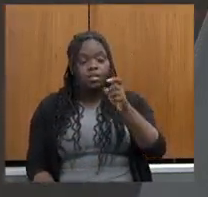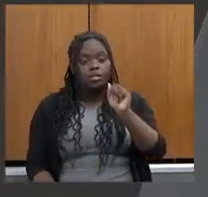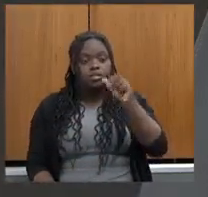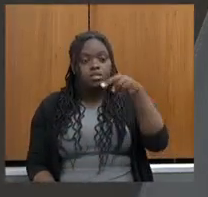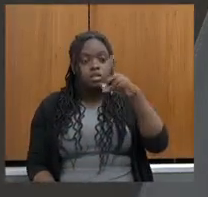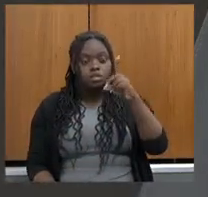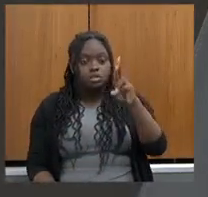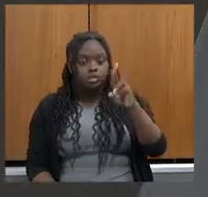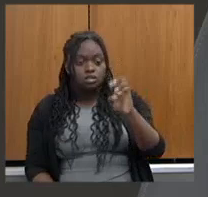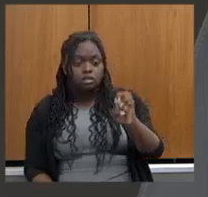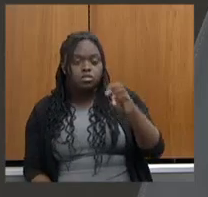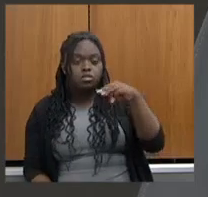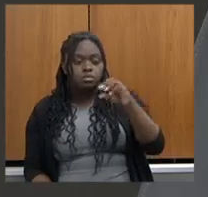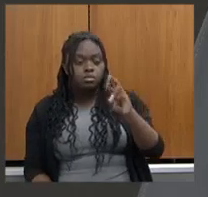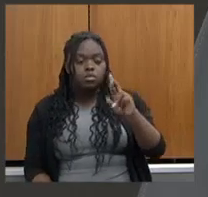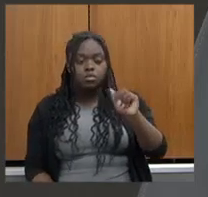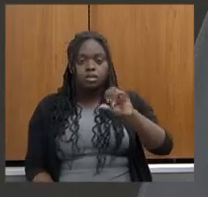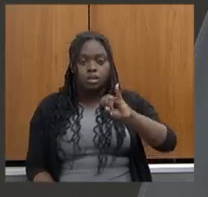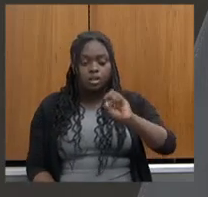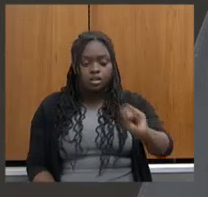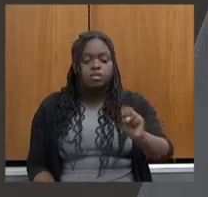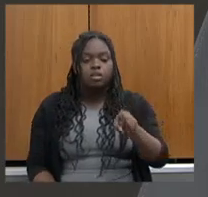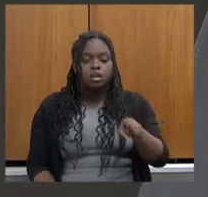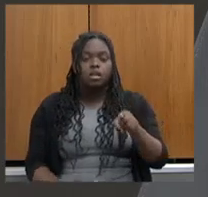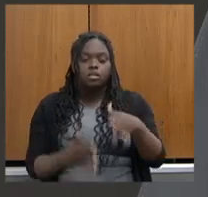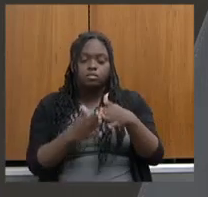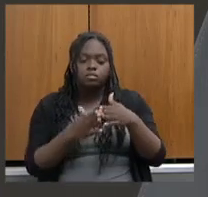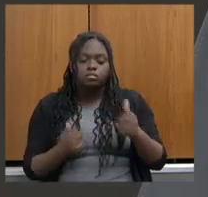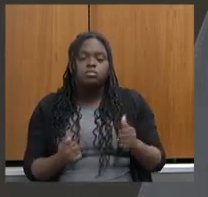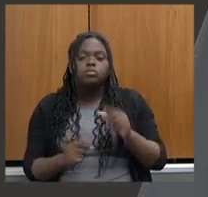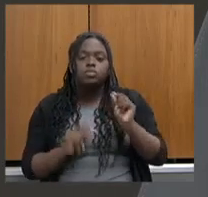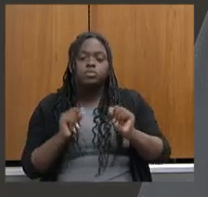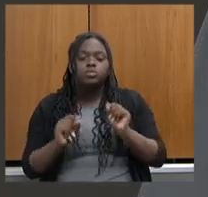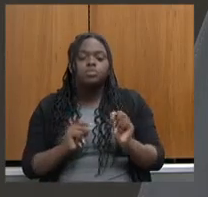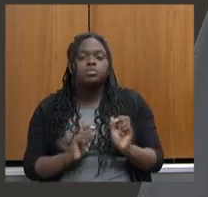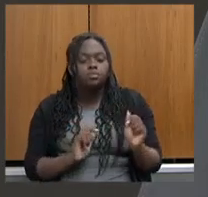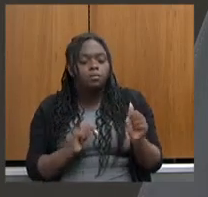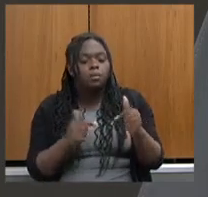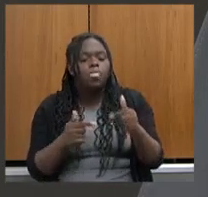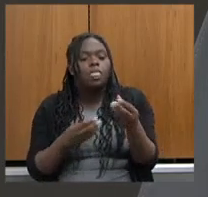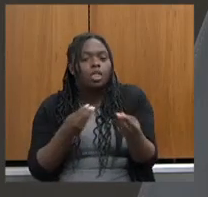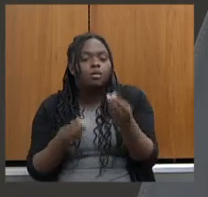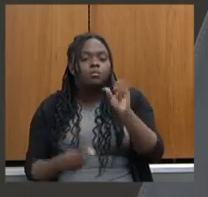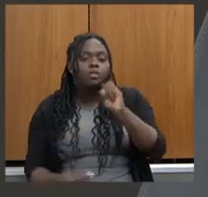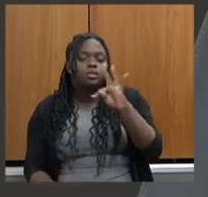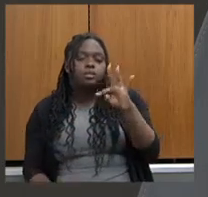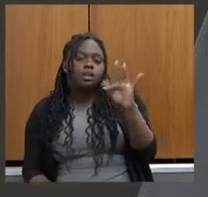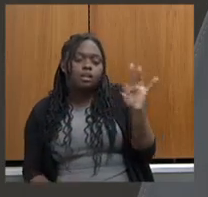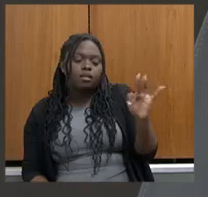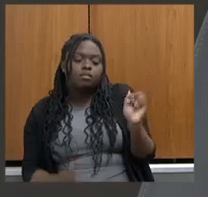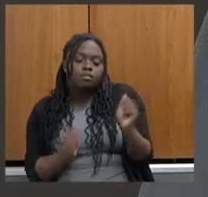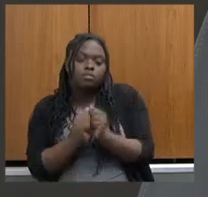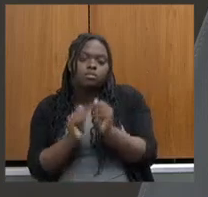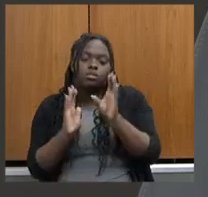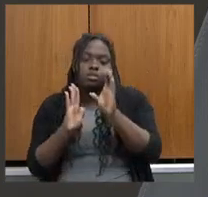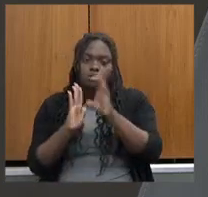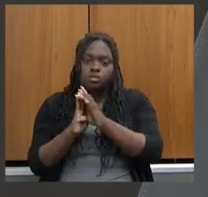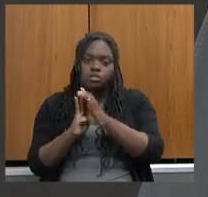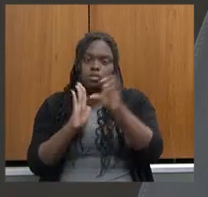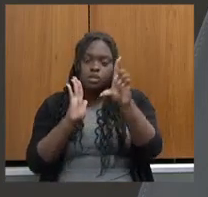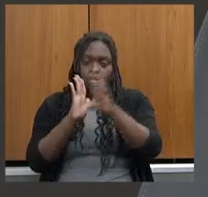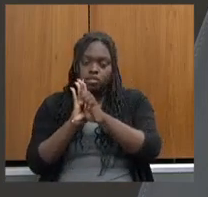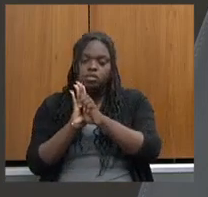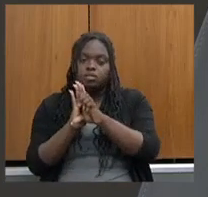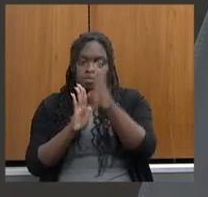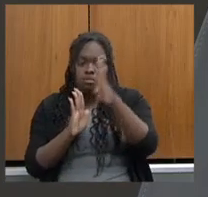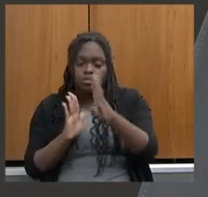regimental de fielmente cumprir os deveres do cargo de Ministro do Supremo Tribunal Federal em conformidade com a constituição e às vezes da República